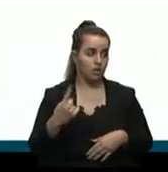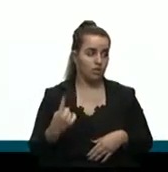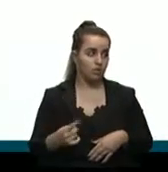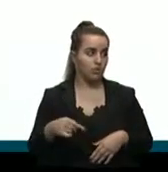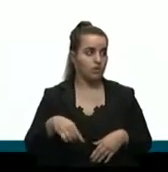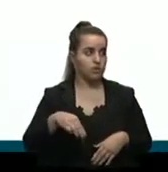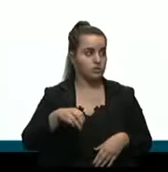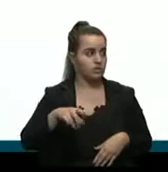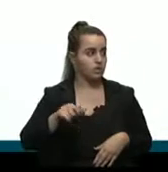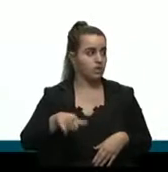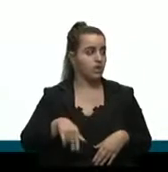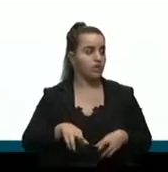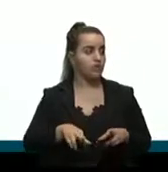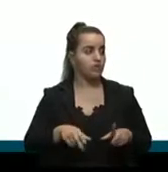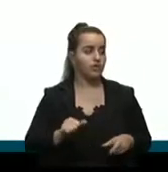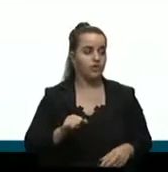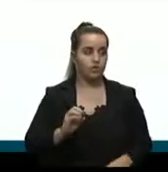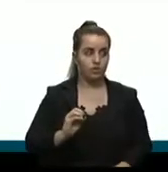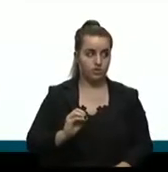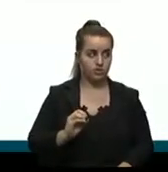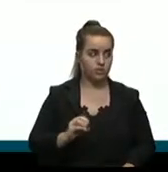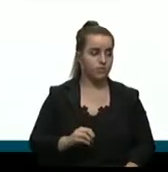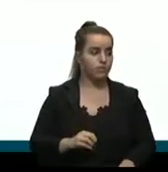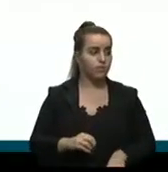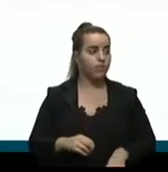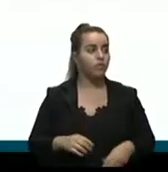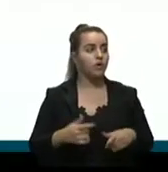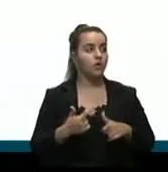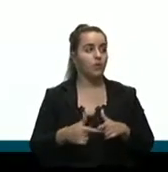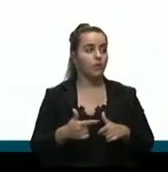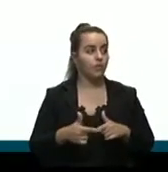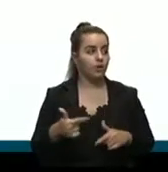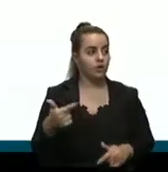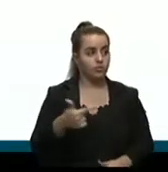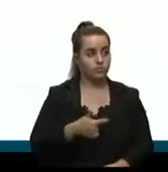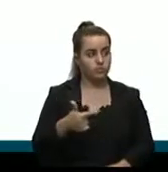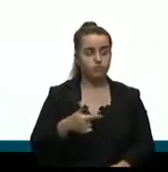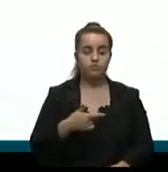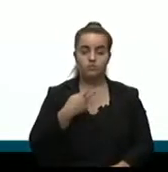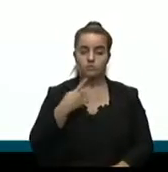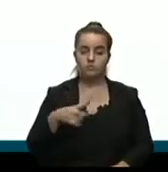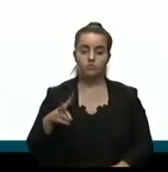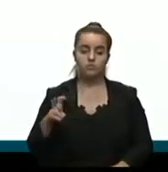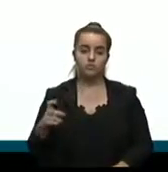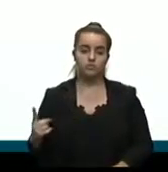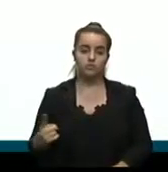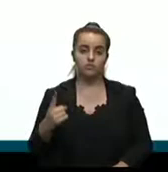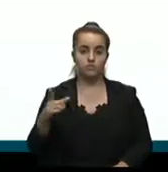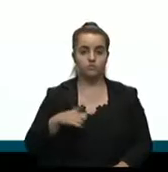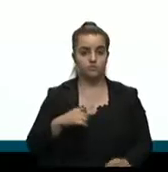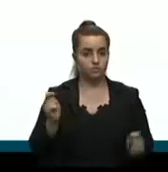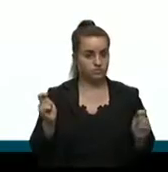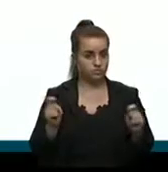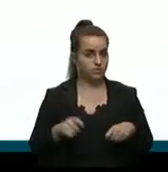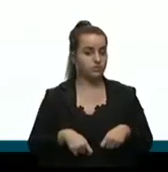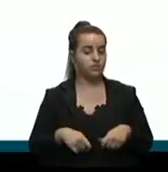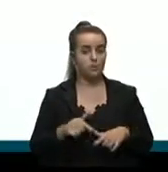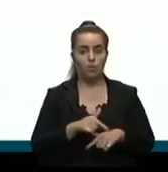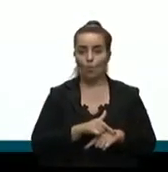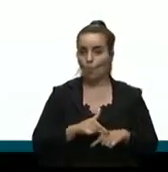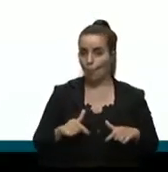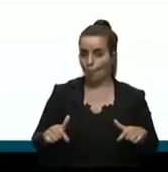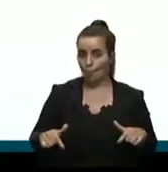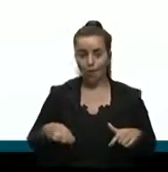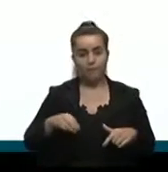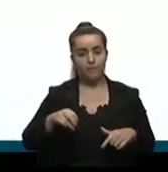essa média sendo diferente de 80. No problema 2, que é referente à altura, nós temos a hipótese nula,